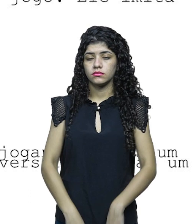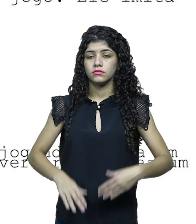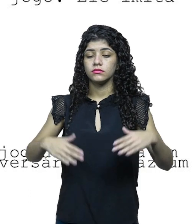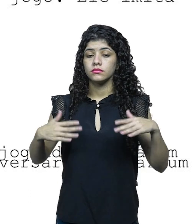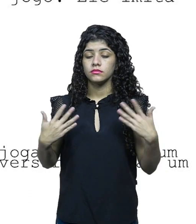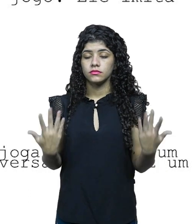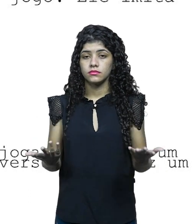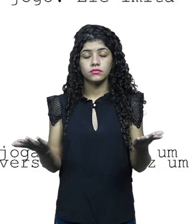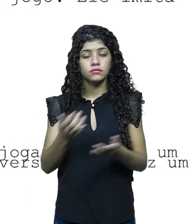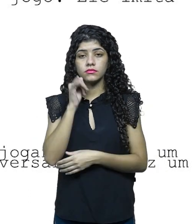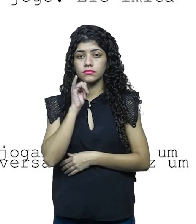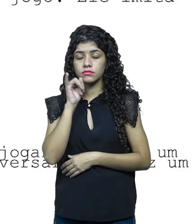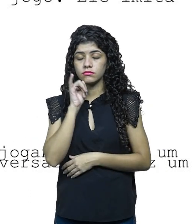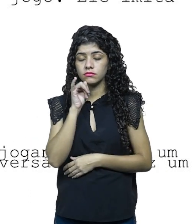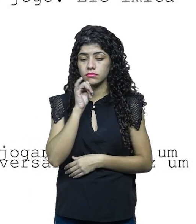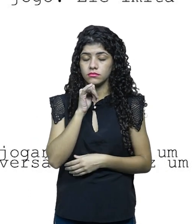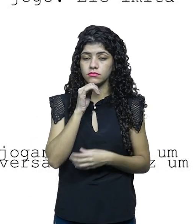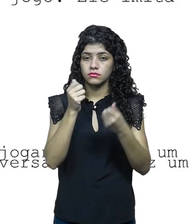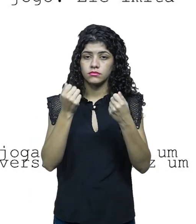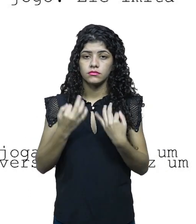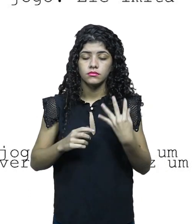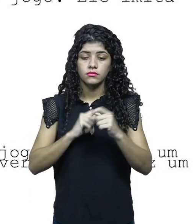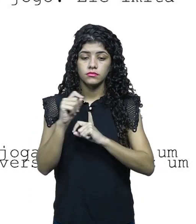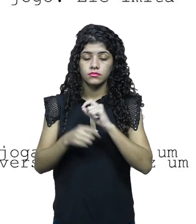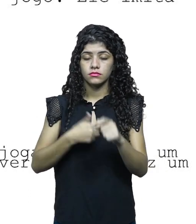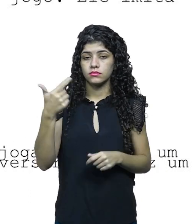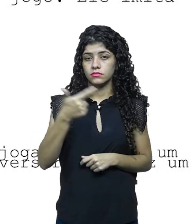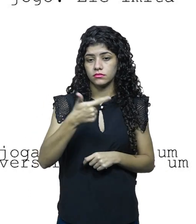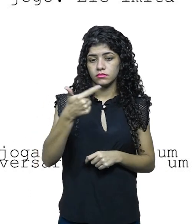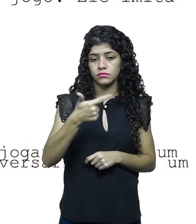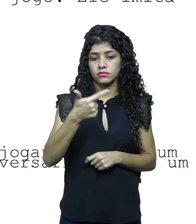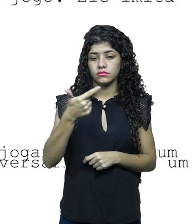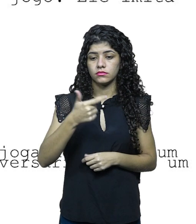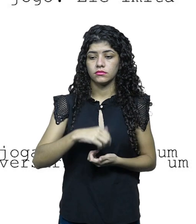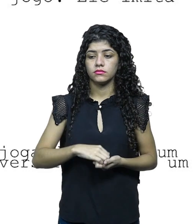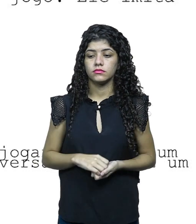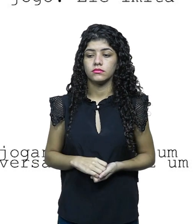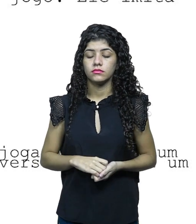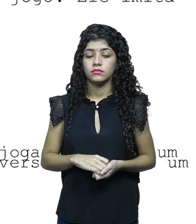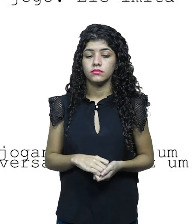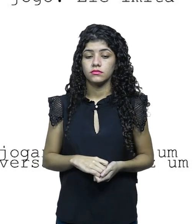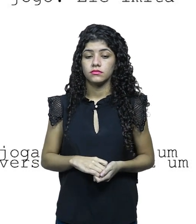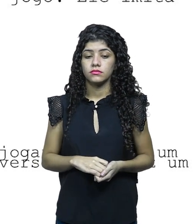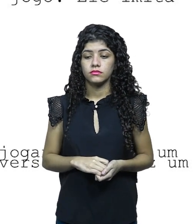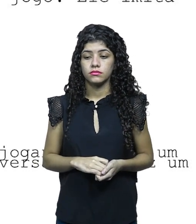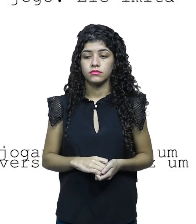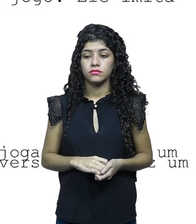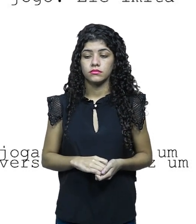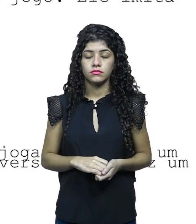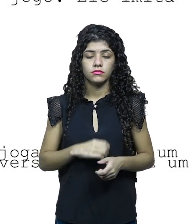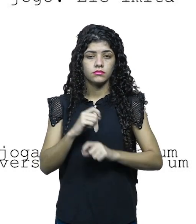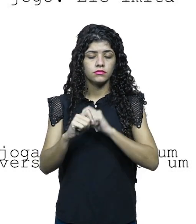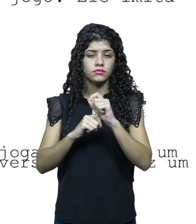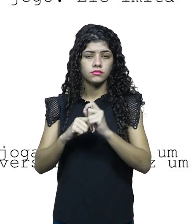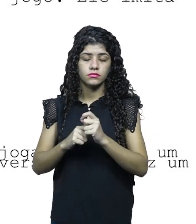Então, eu peguei esse exemplo para falar de cabeçalho secundário. O cabeçalho secundário, ele é um cabeçalho